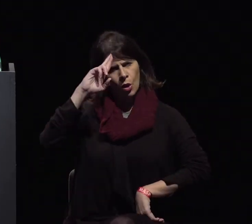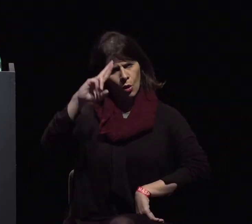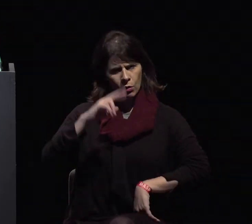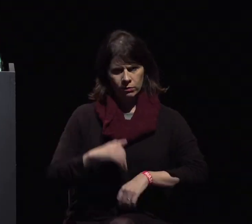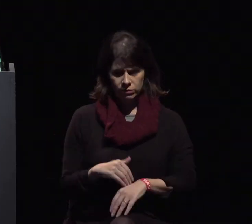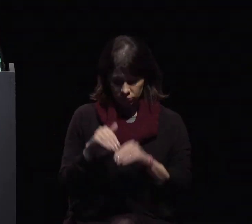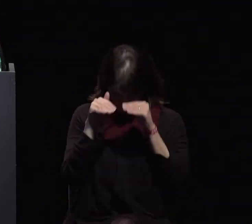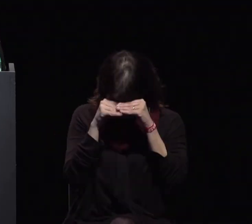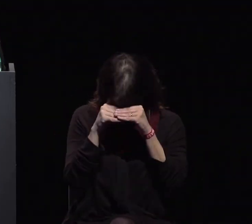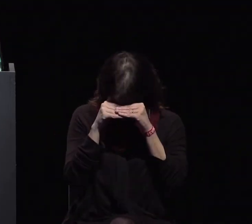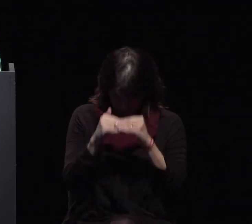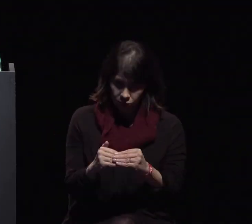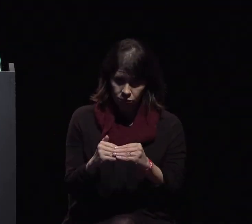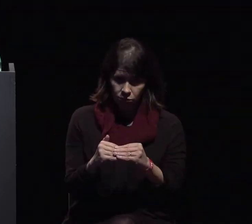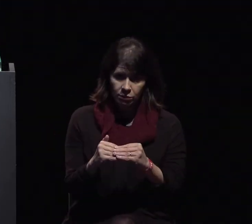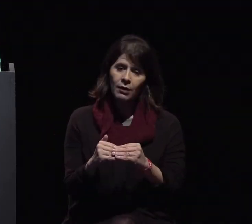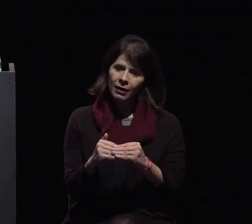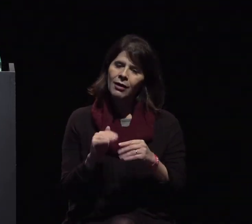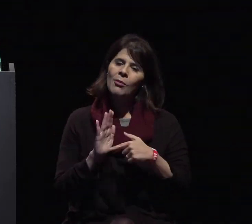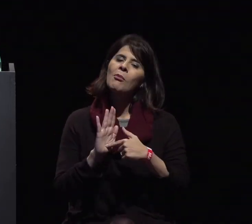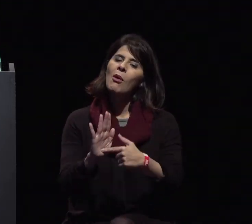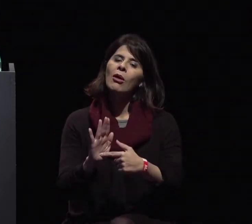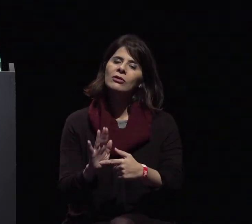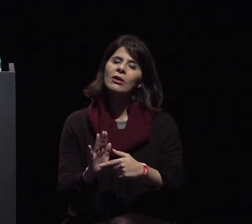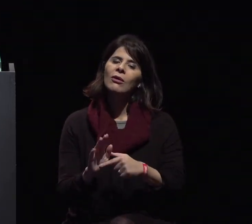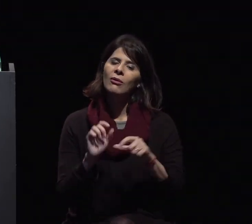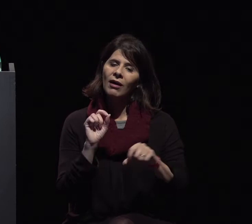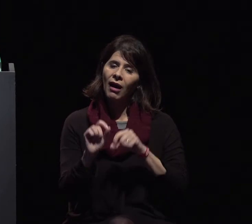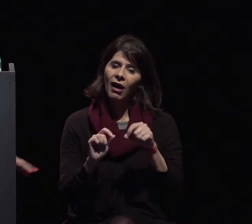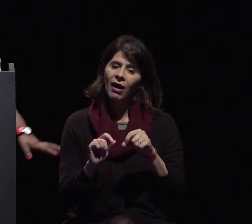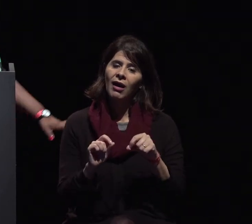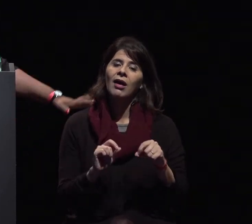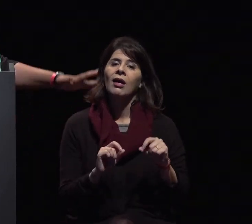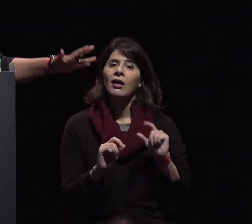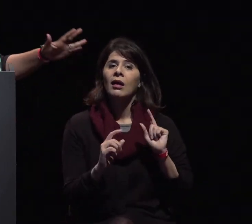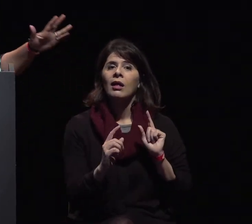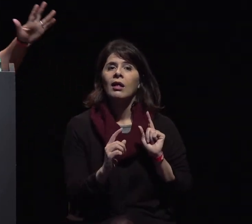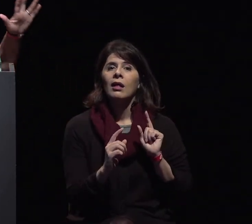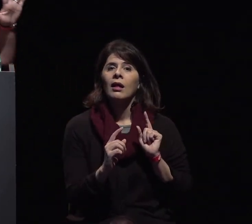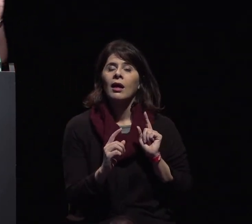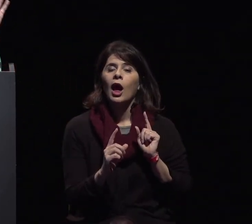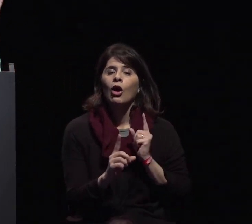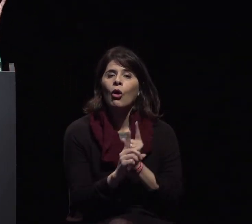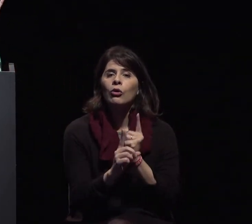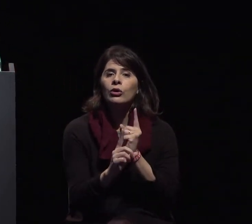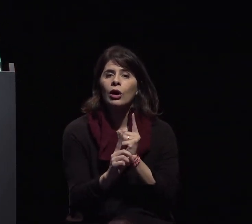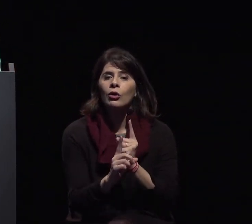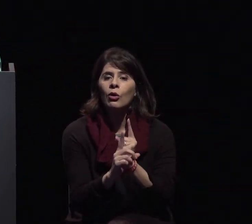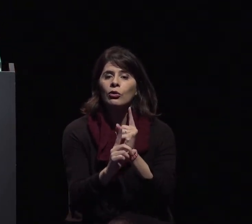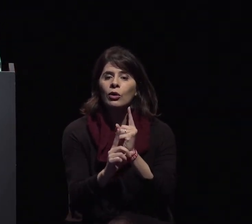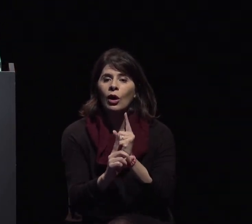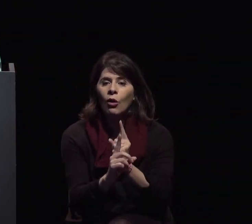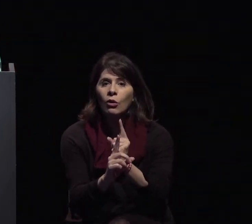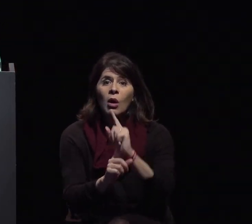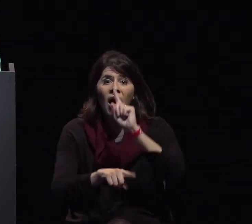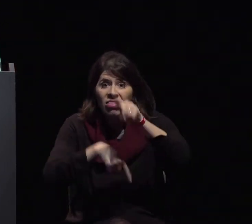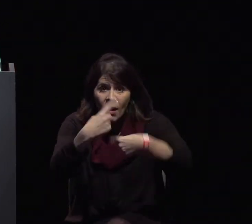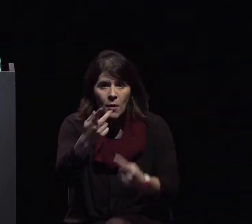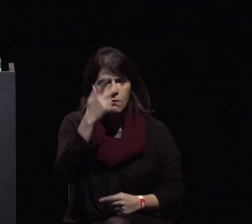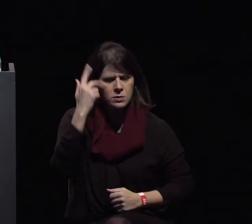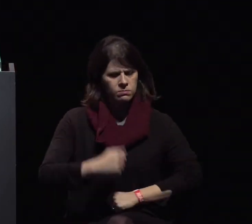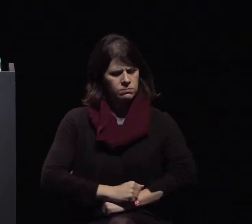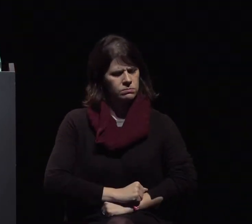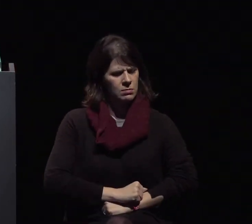baixa, finalizavam os 8 encontros rastejando no chão para encontrar uma formiguinha para fazer